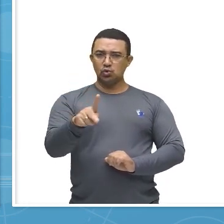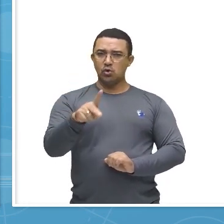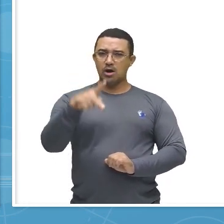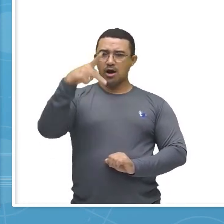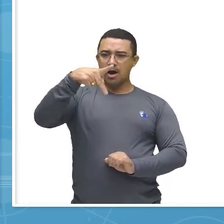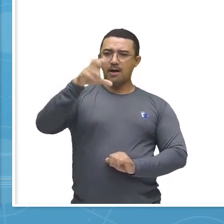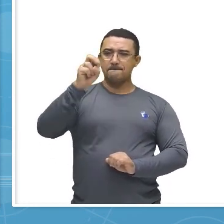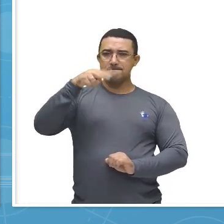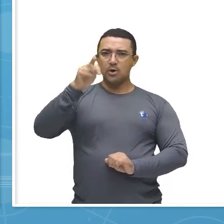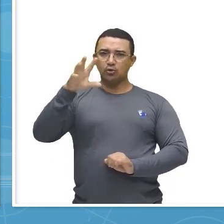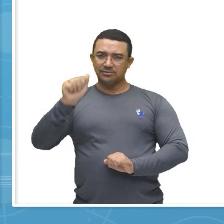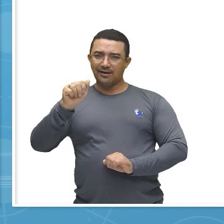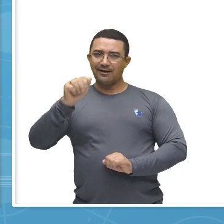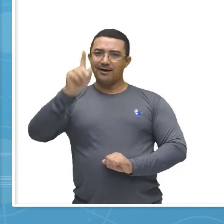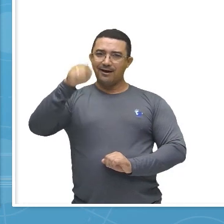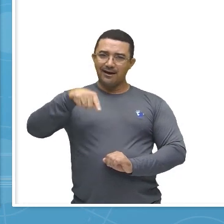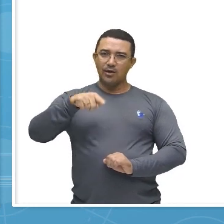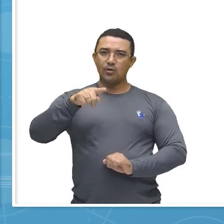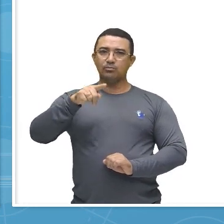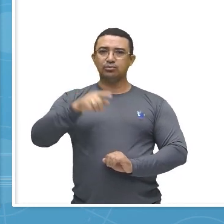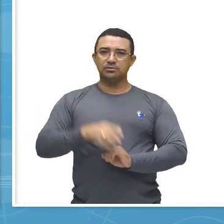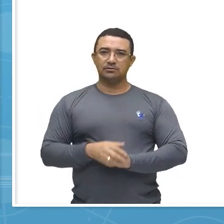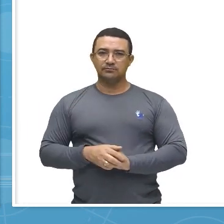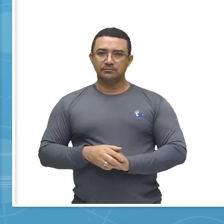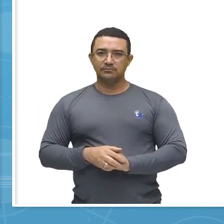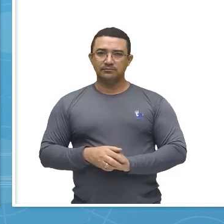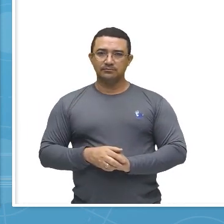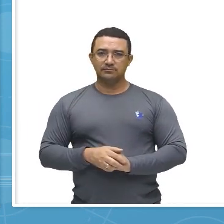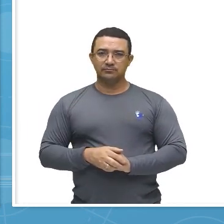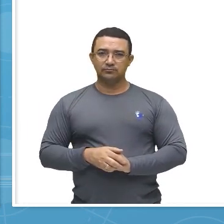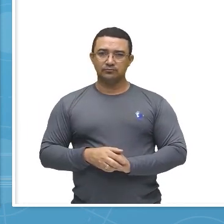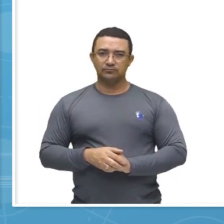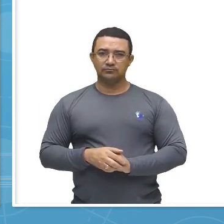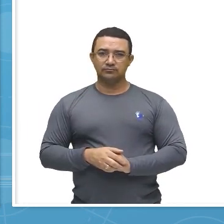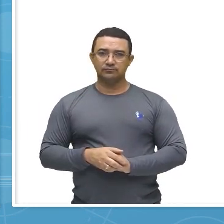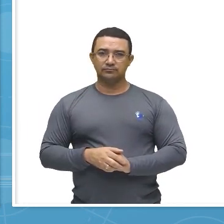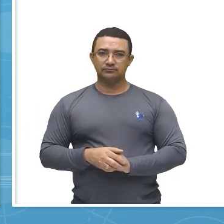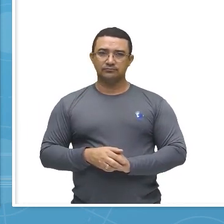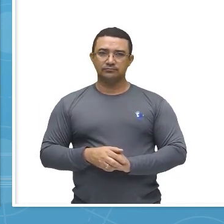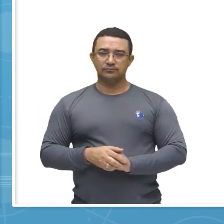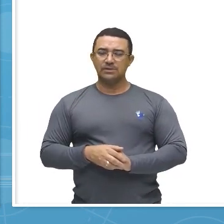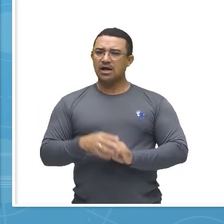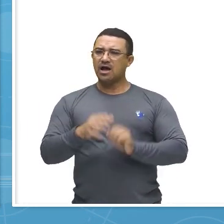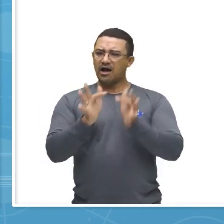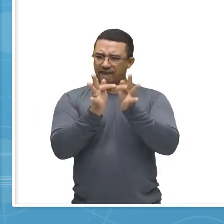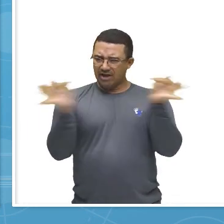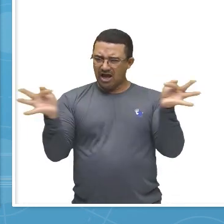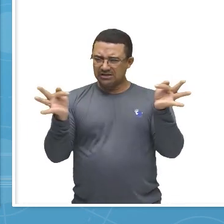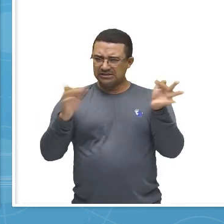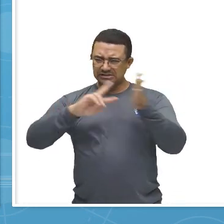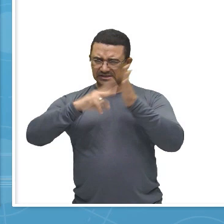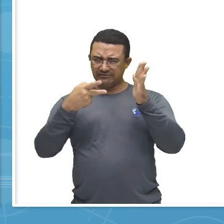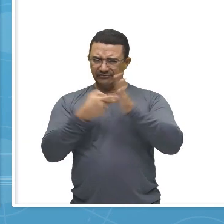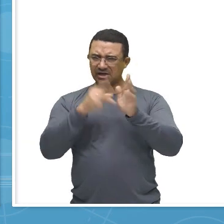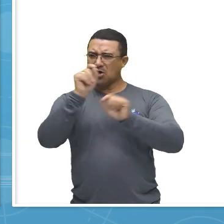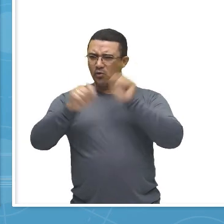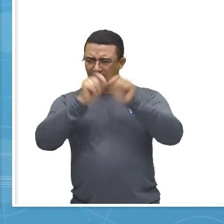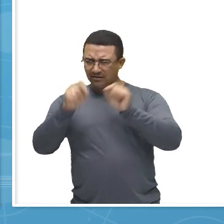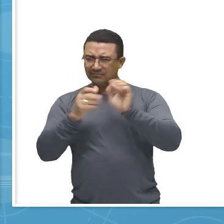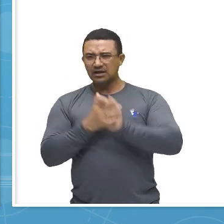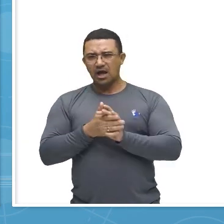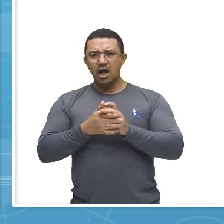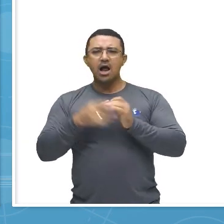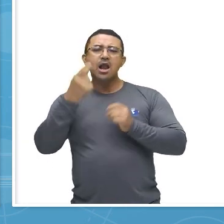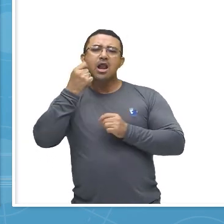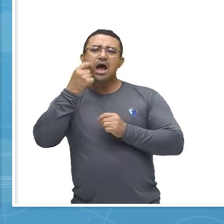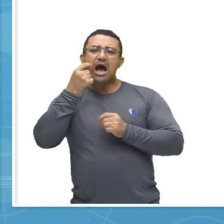rombuda, dela só restava um toco. Você vai ler lá o texto e vai indicar o seguinte, esta frase quer dizer que o lápis era o quê? Aí vai